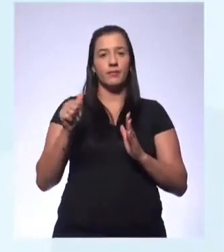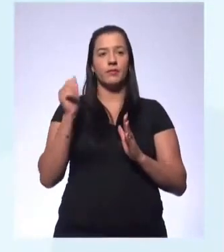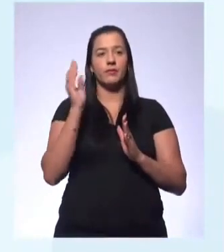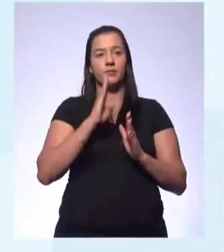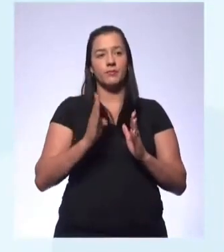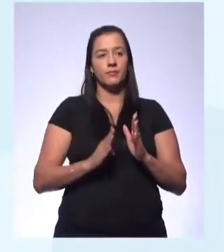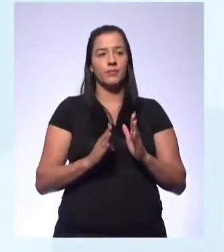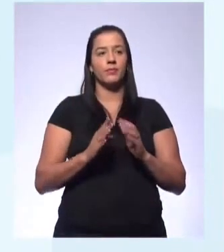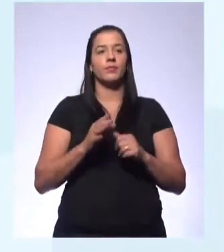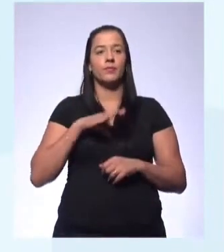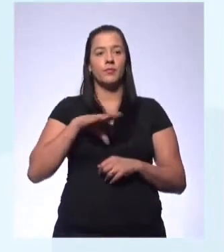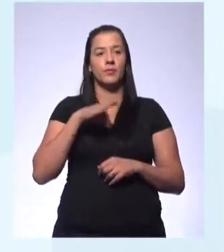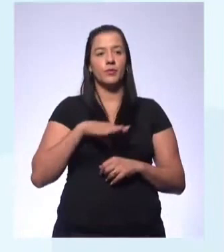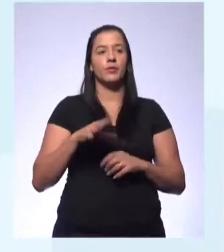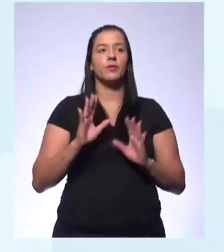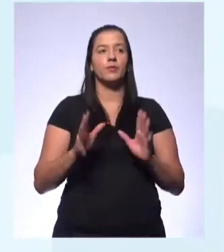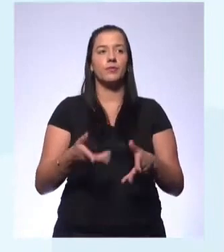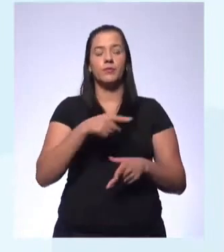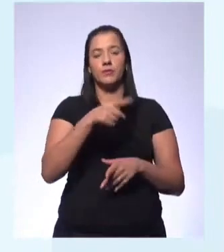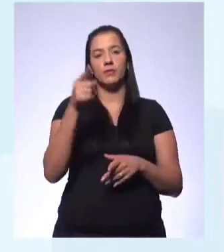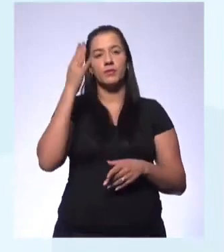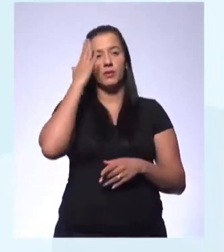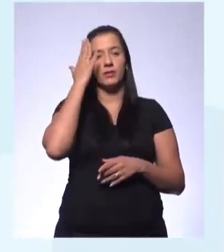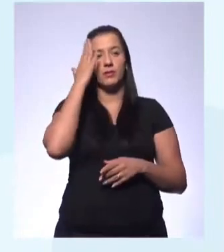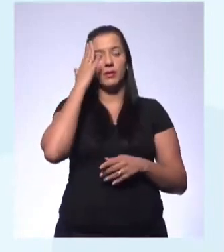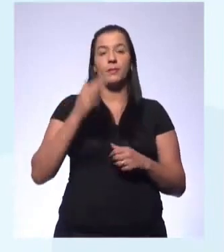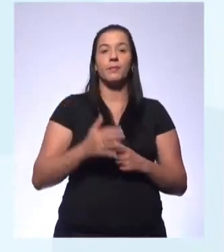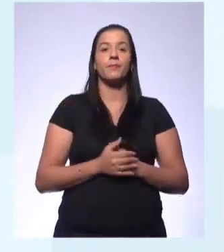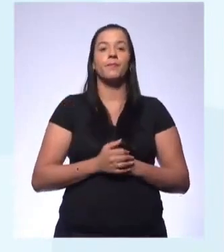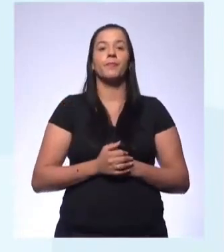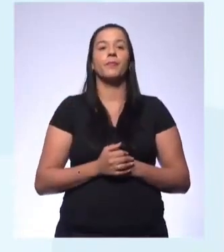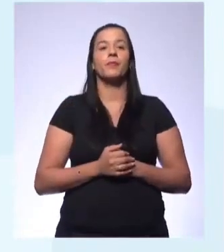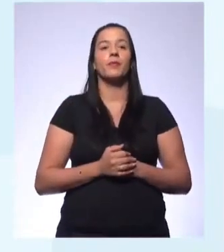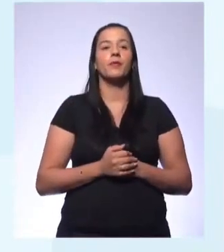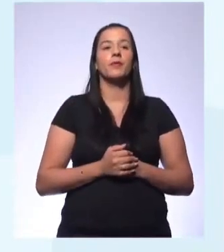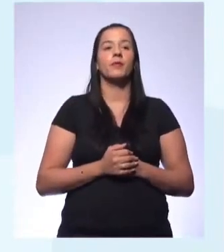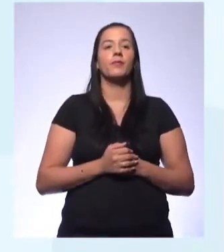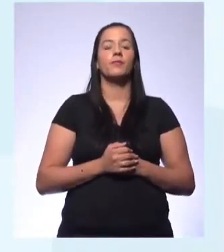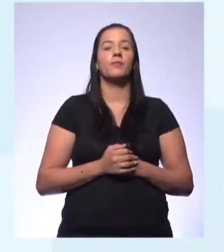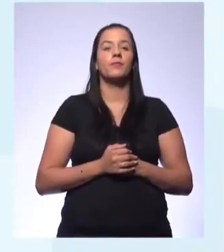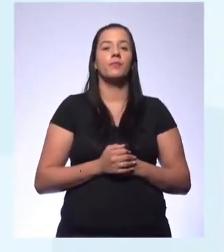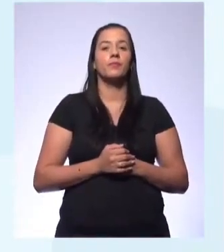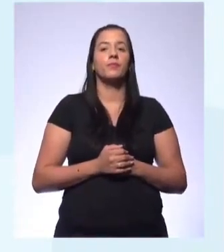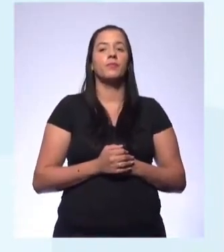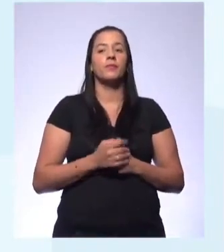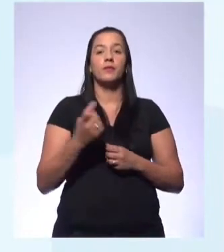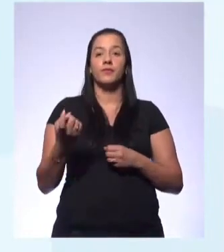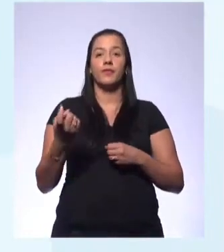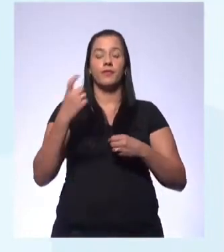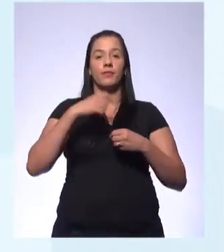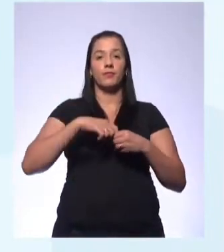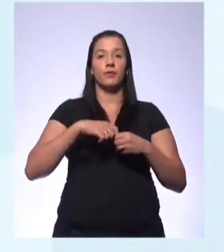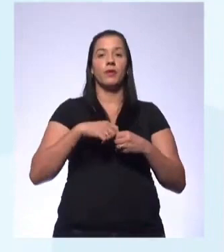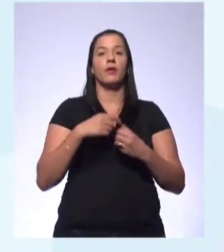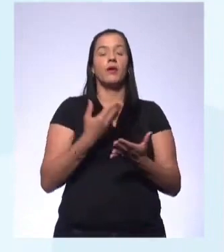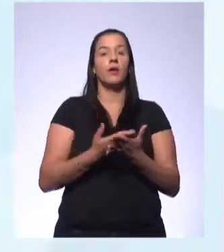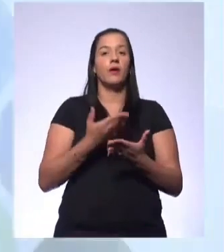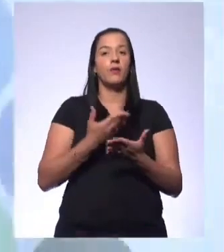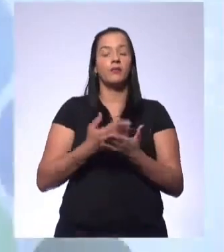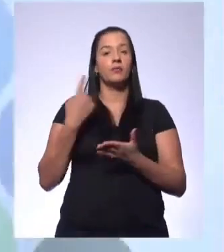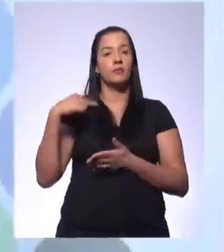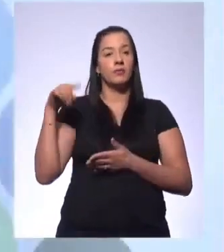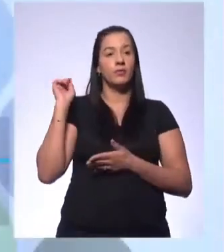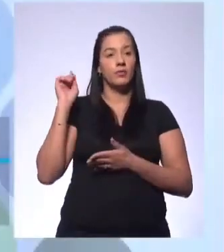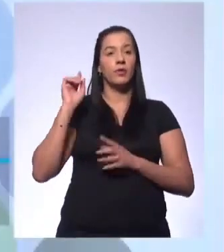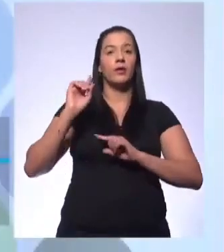bem rápido essa daqui, porque eu acho que já sabe. Gente, então, voltando, a gente vai retomar um pouquinho a aula anterior